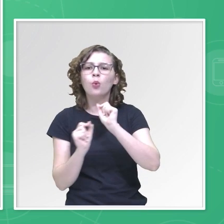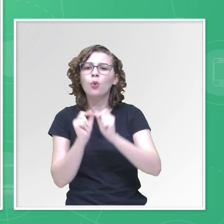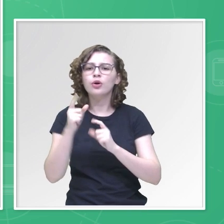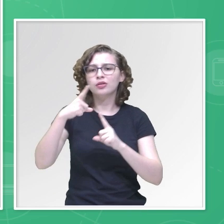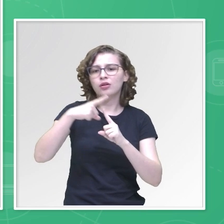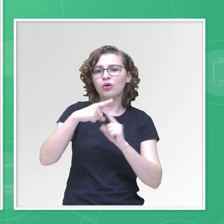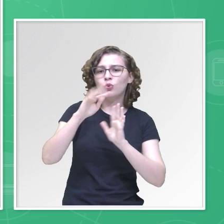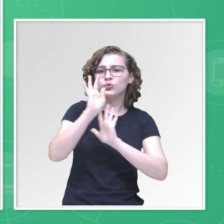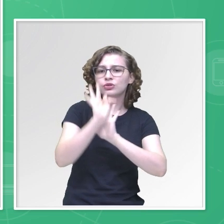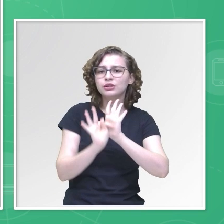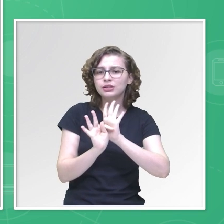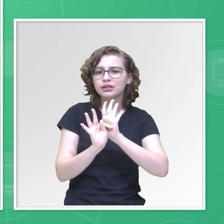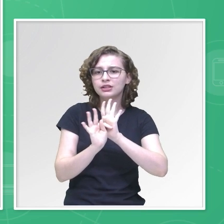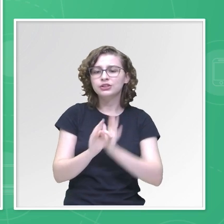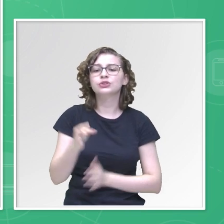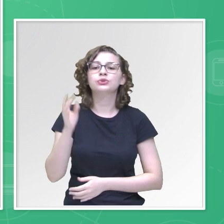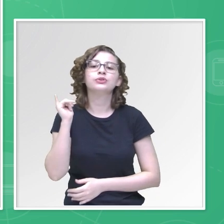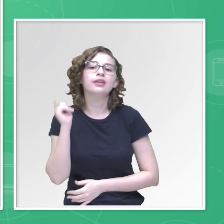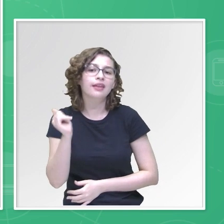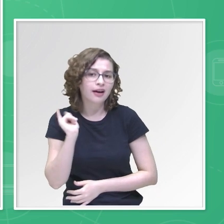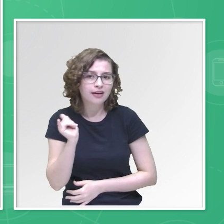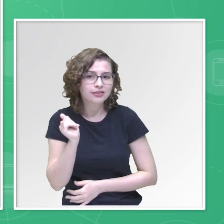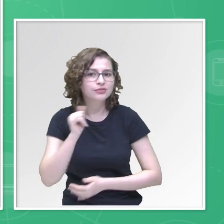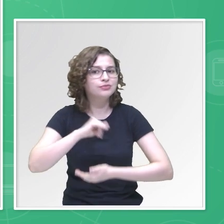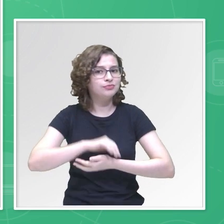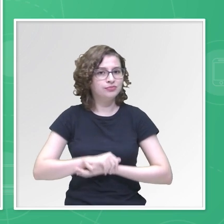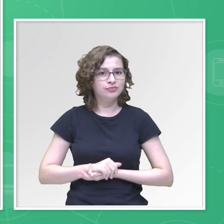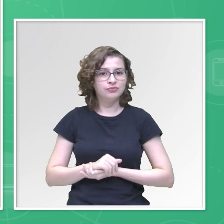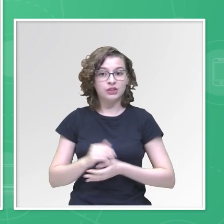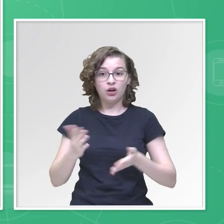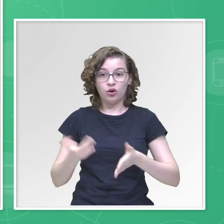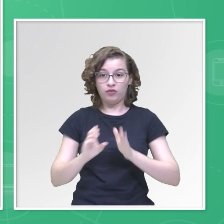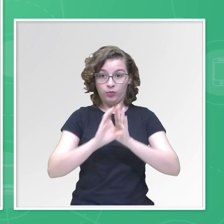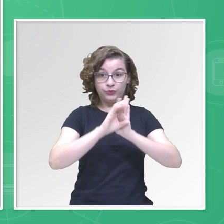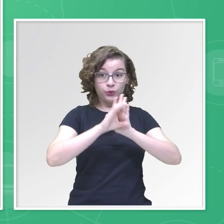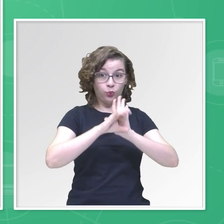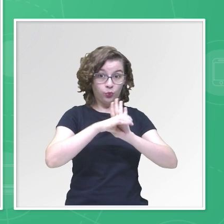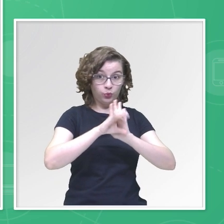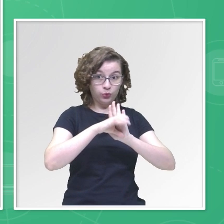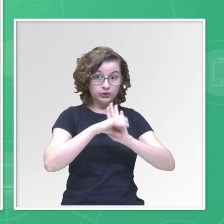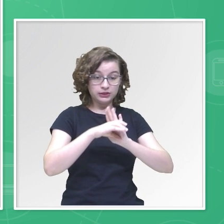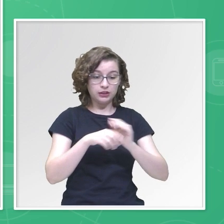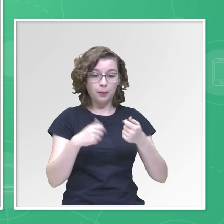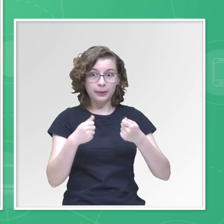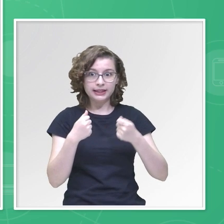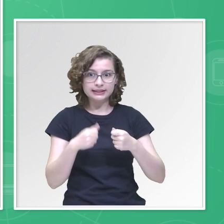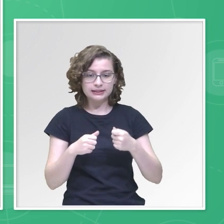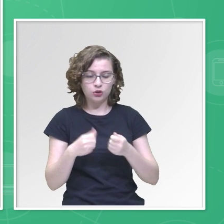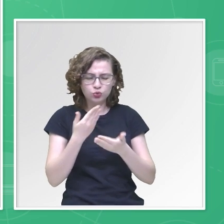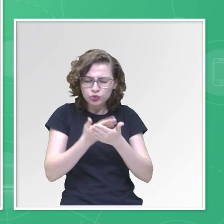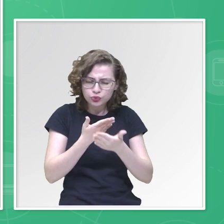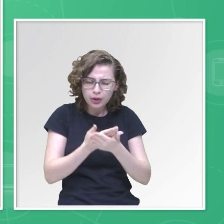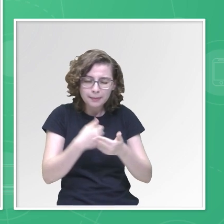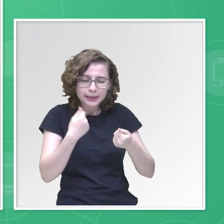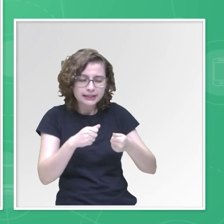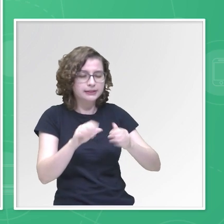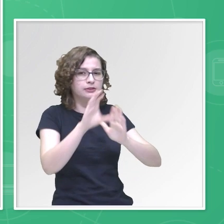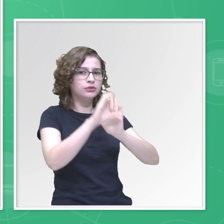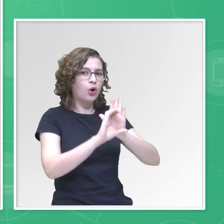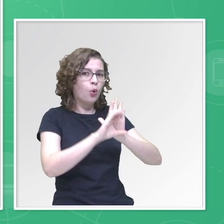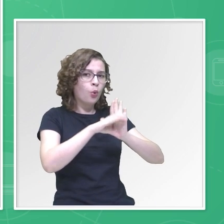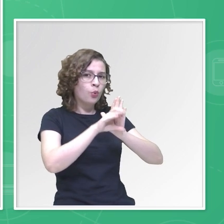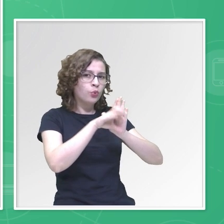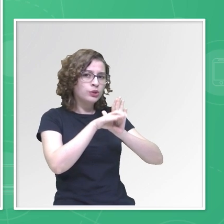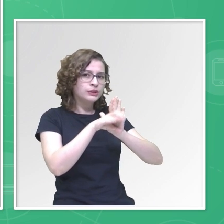narrativo isso mesmo vamos definir sempre que você estiver estudando você precisa definir você precisa saber o que é o